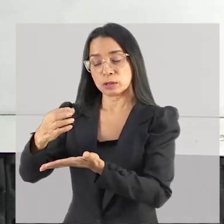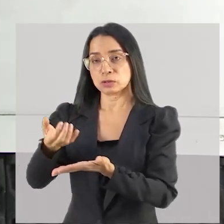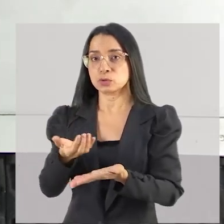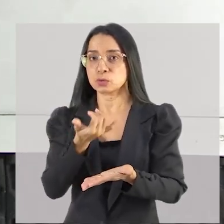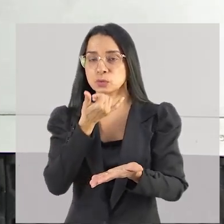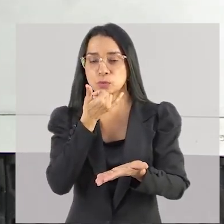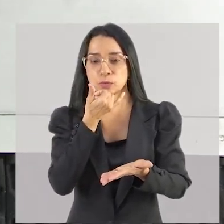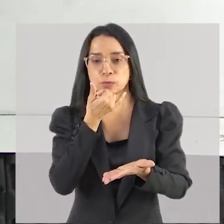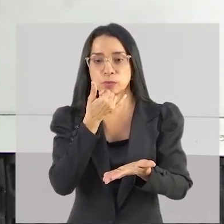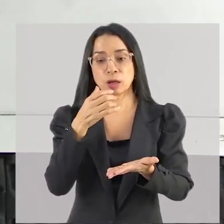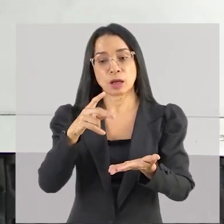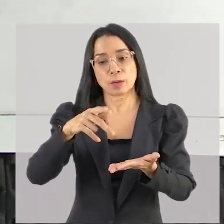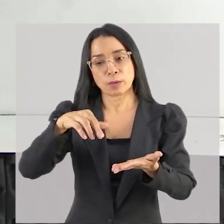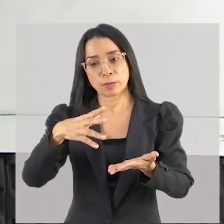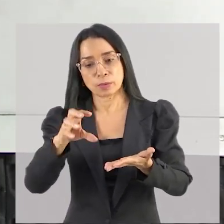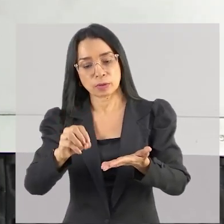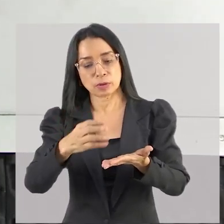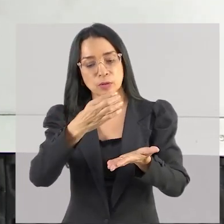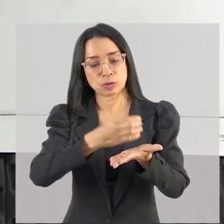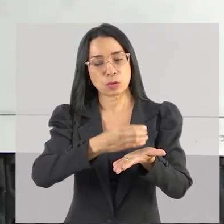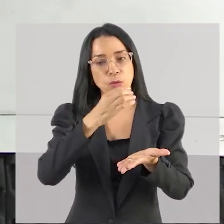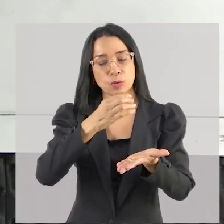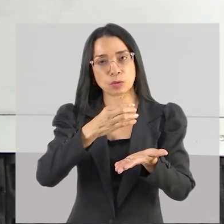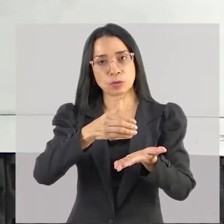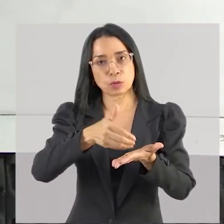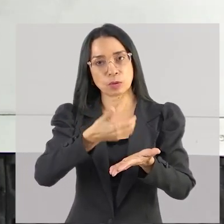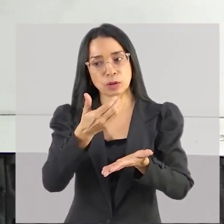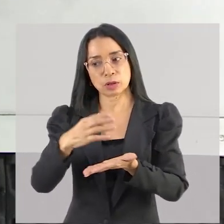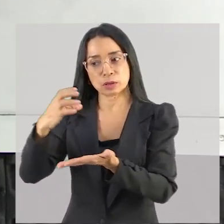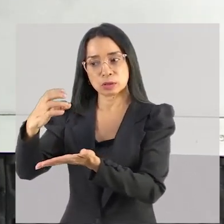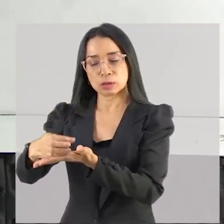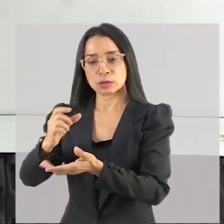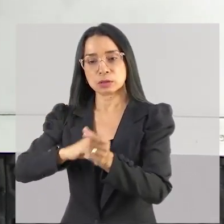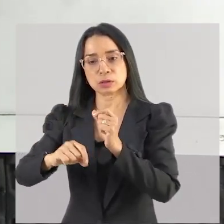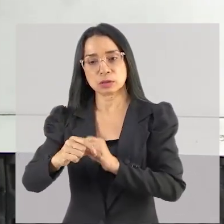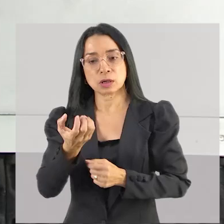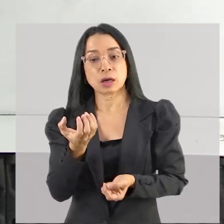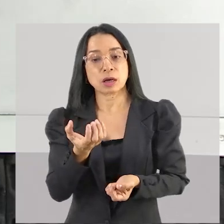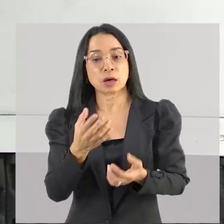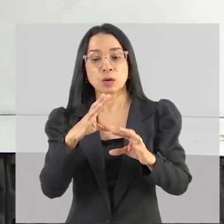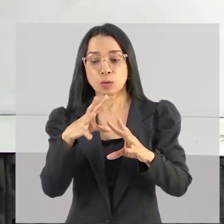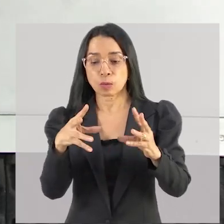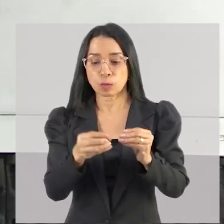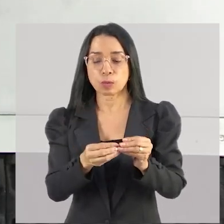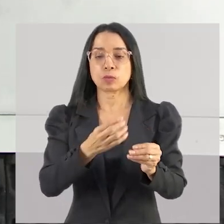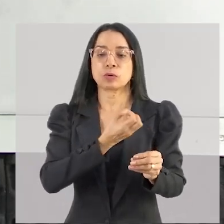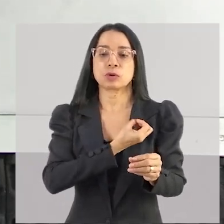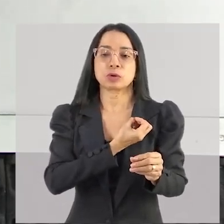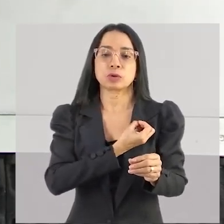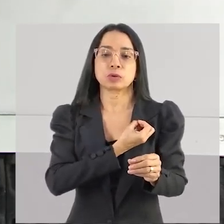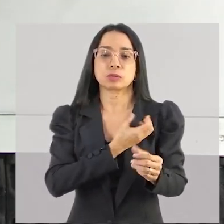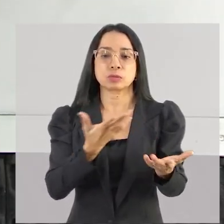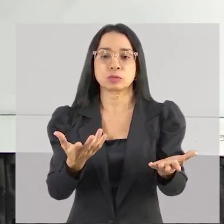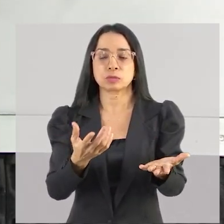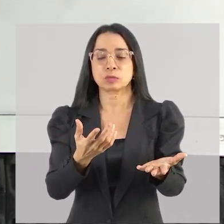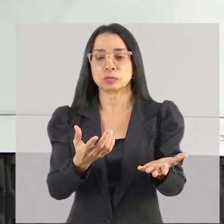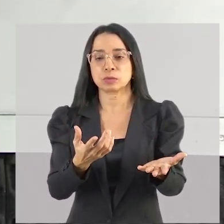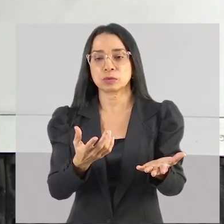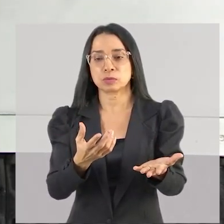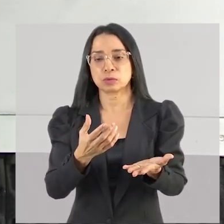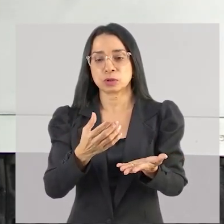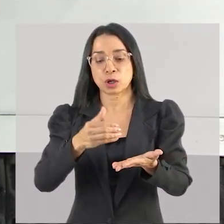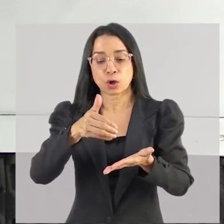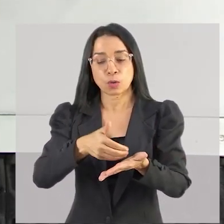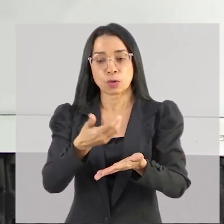xícaras. Turma, daqui a gente pode concluir que o número exatamente de quê? De colheres vai ser igual